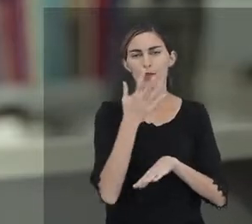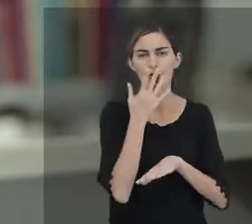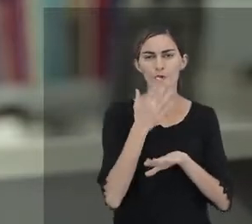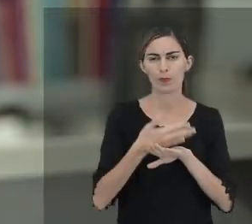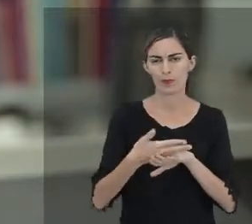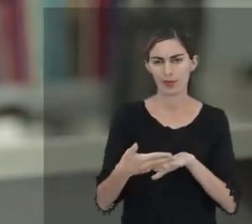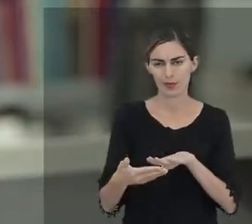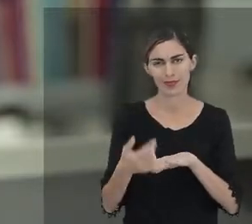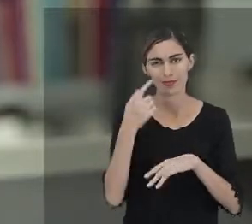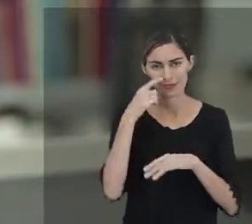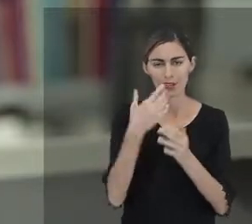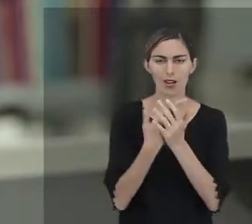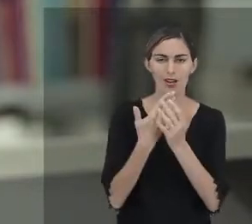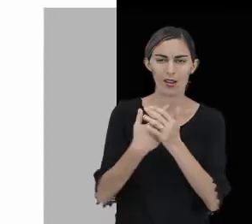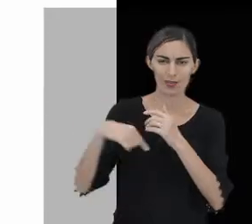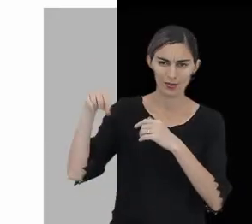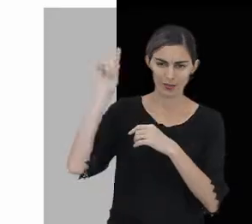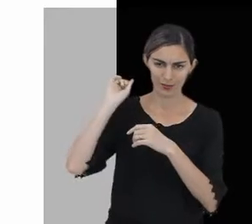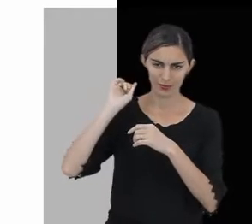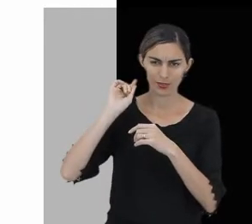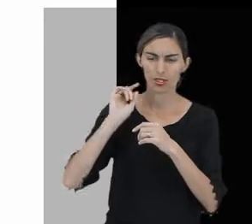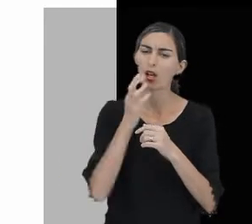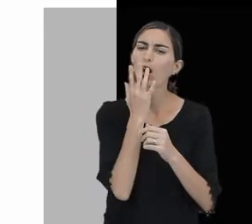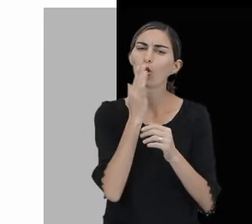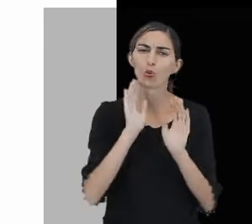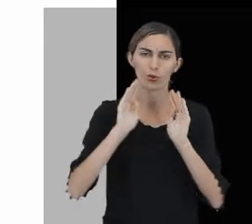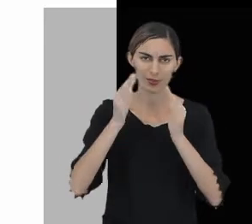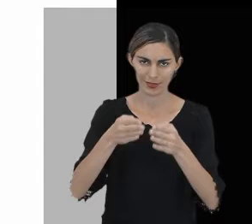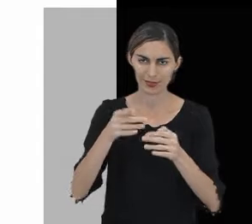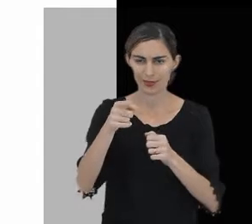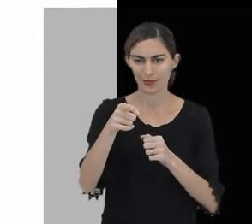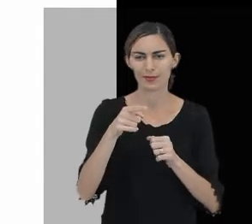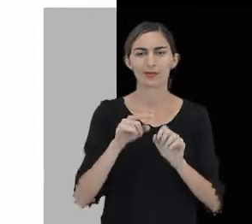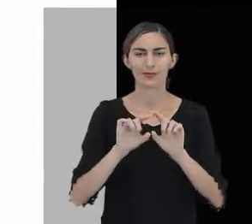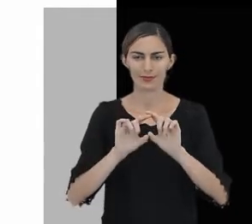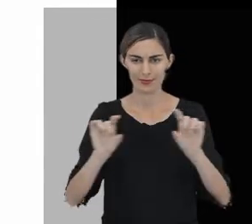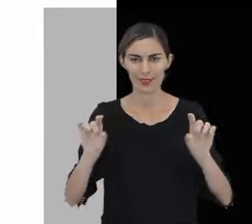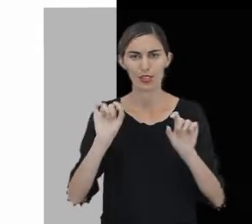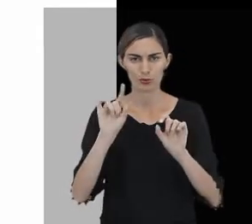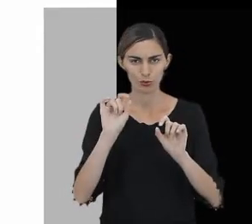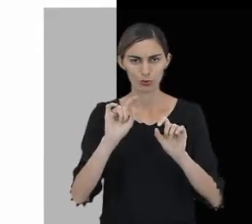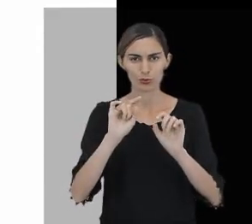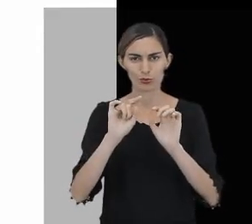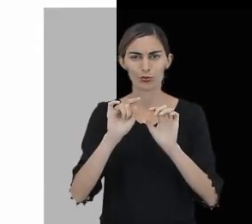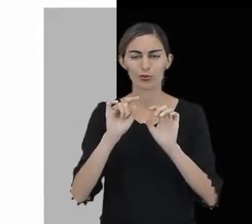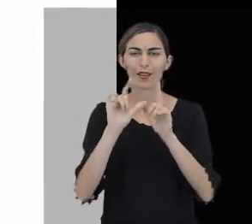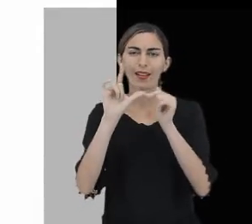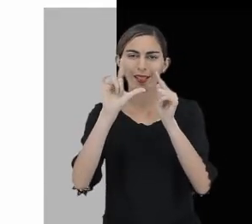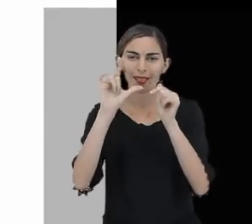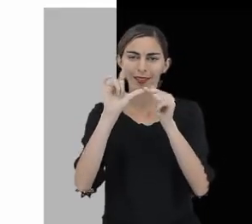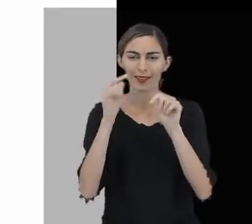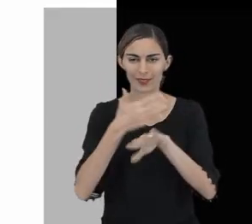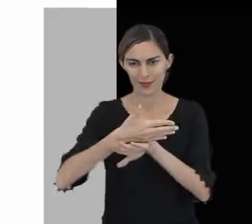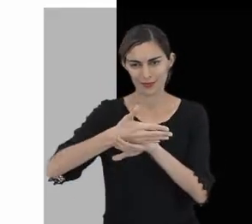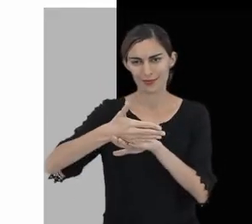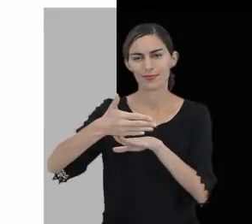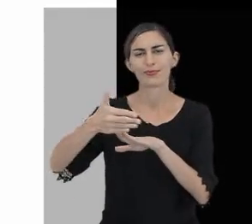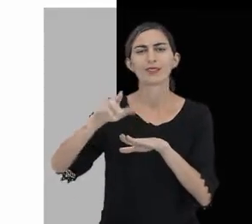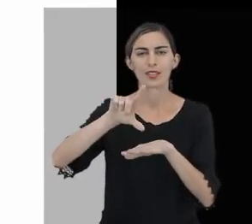o que a gente aprendeu na aula anterior, em vez de colocar a cor direto aqui nesses atributos de background e text color, a gente define essas